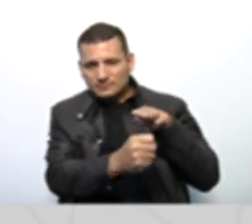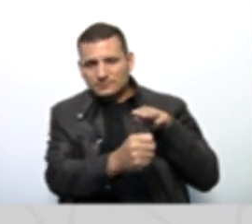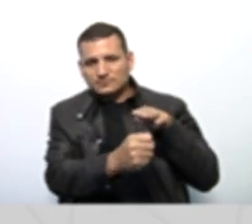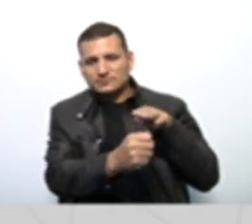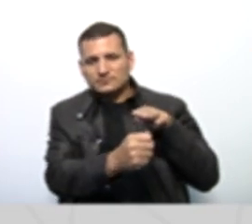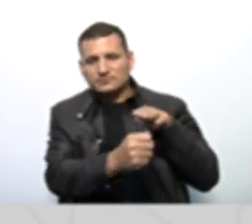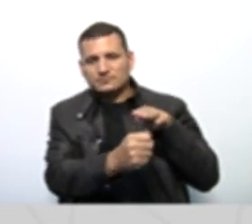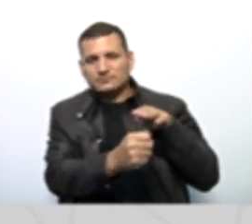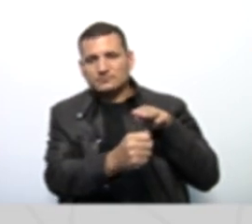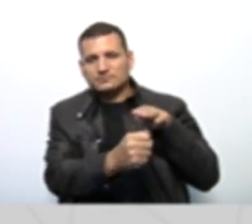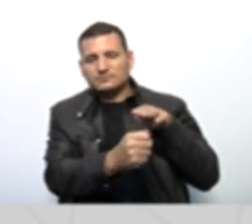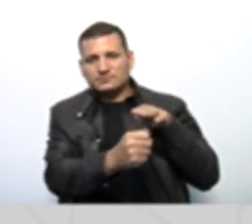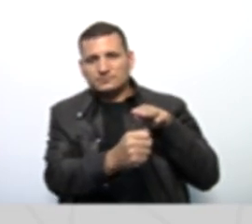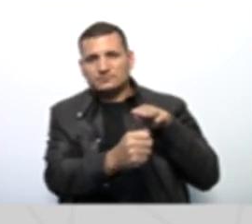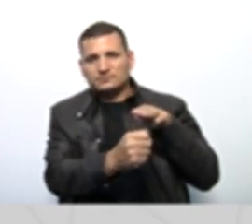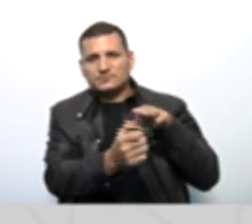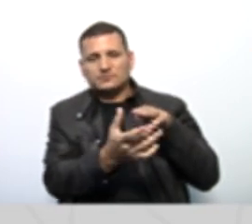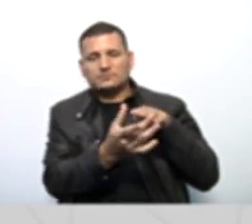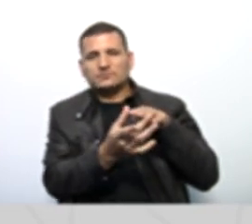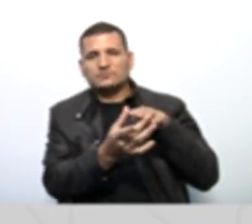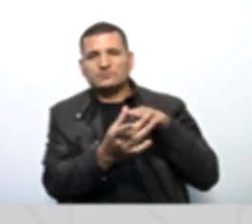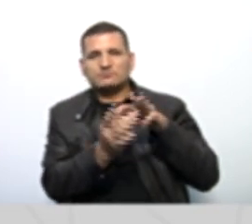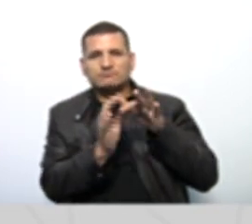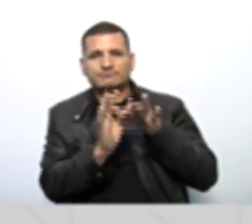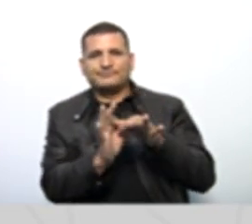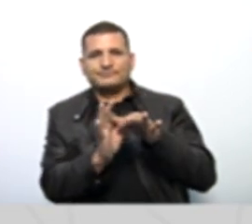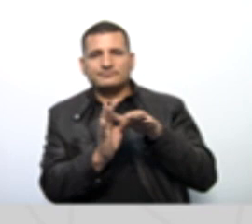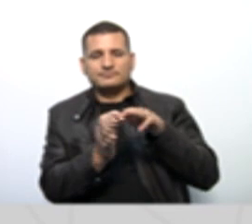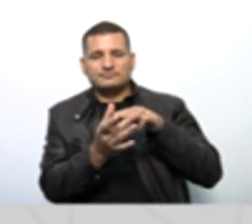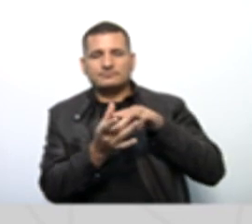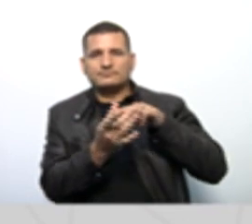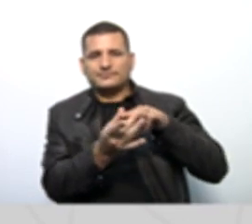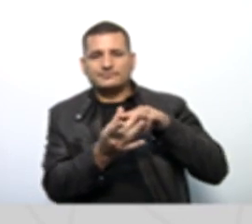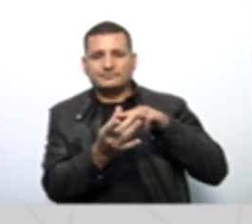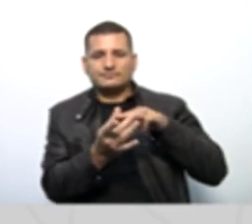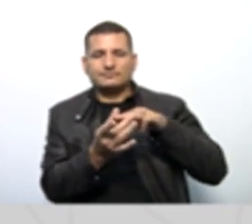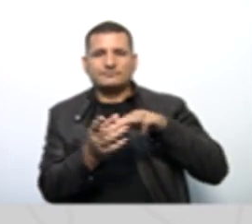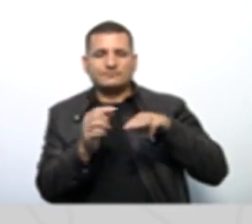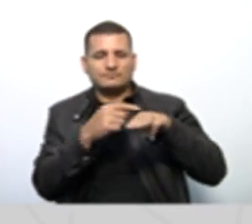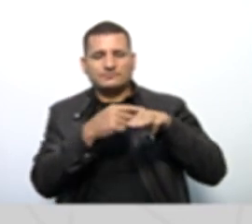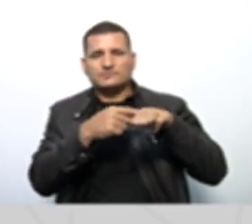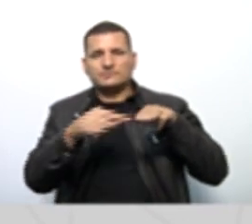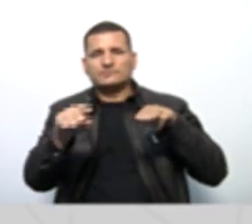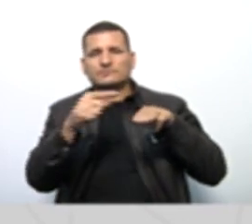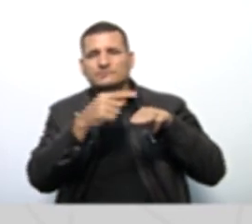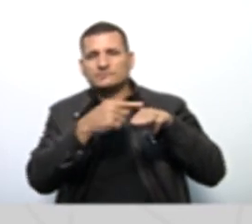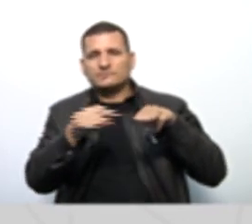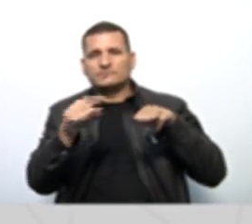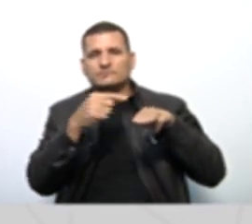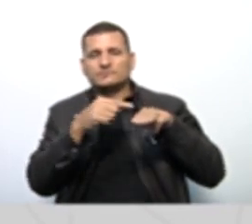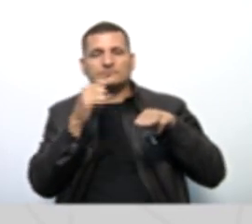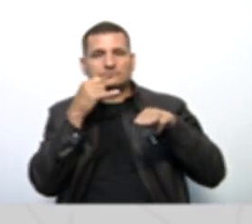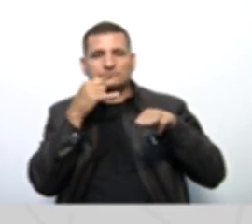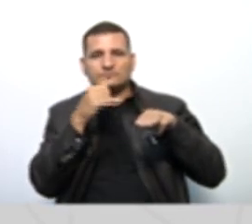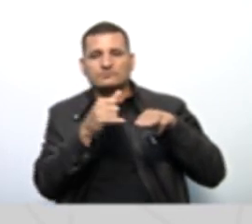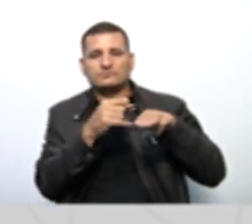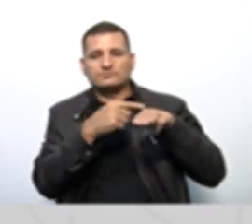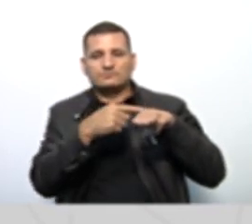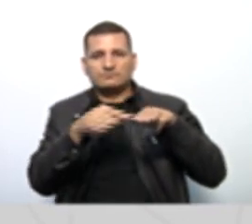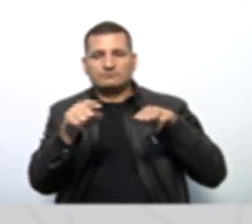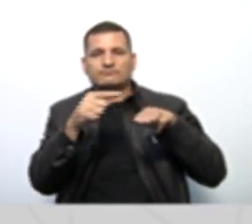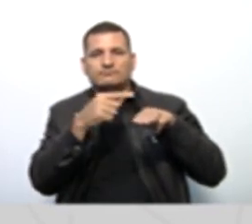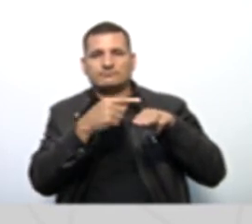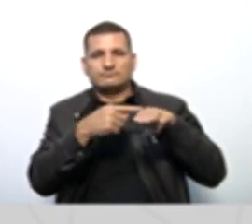o cabo e vai prender então é por aqui que vai passar a corrente pessoal elétrica ele vem aqui e